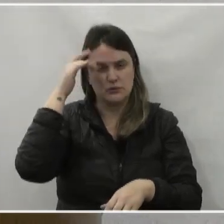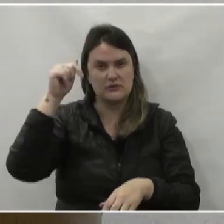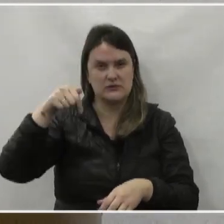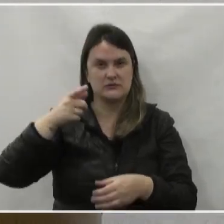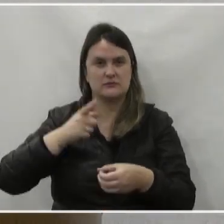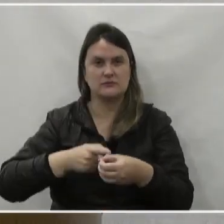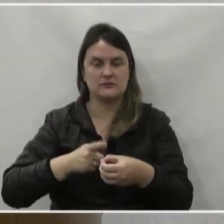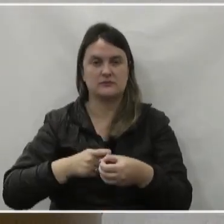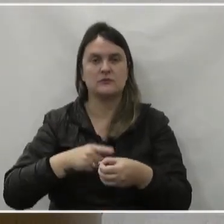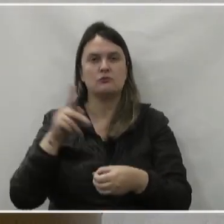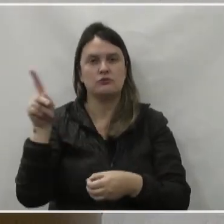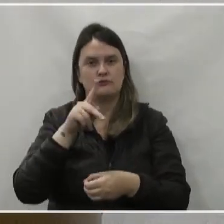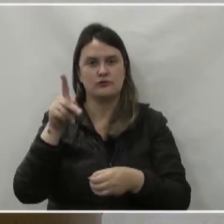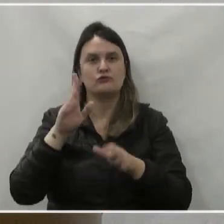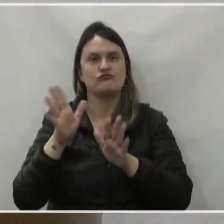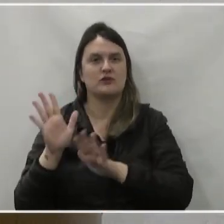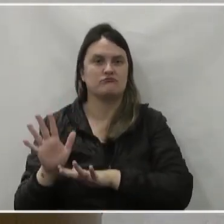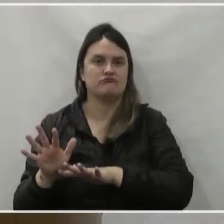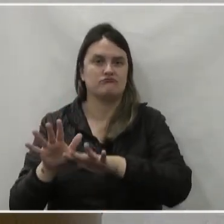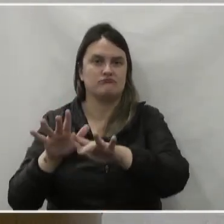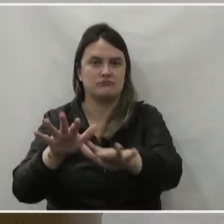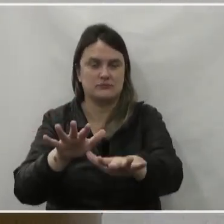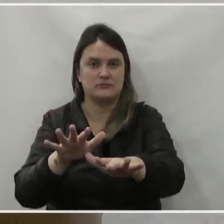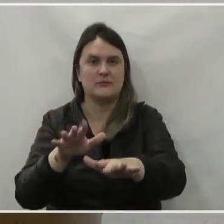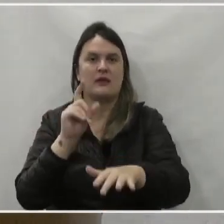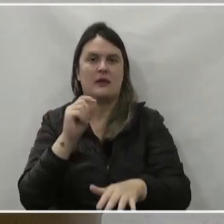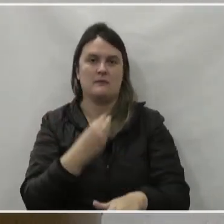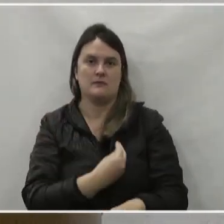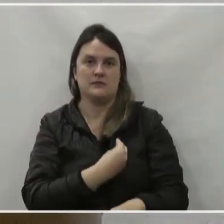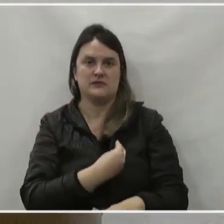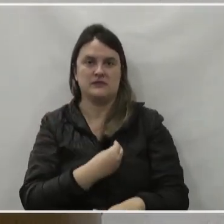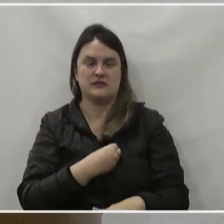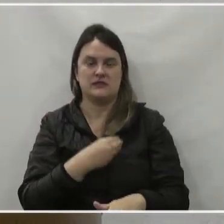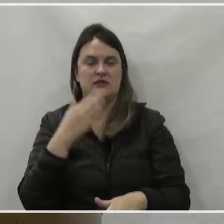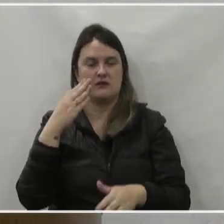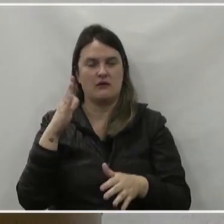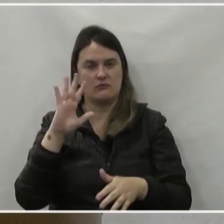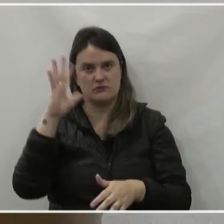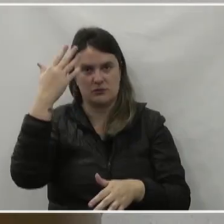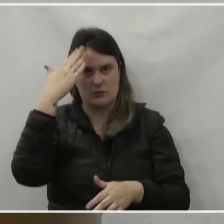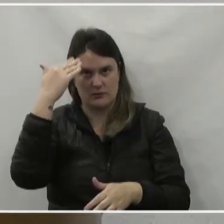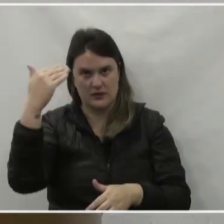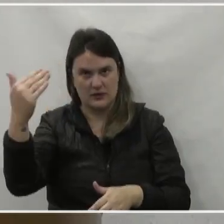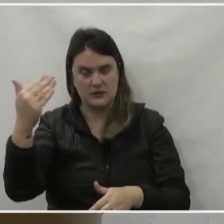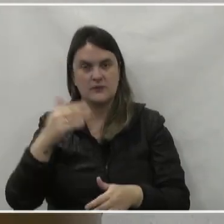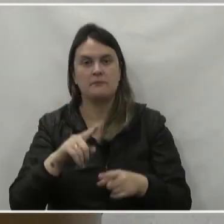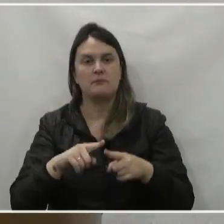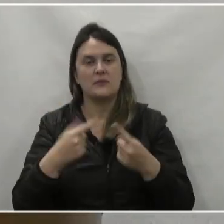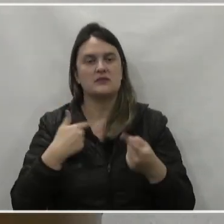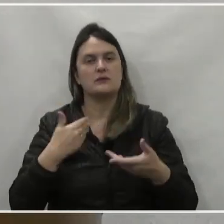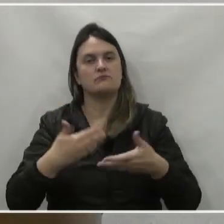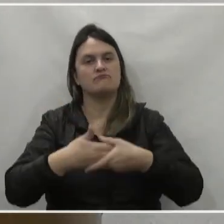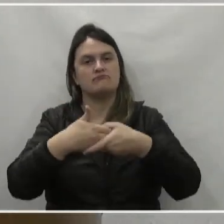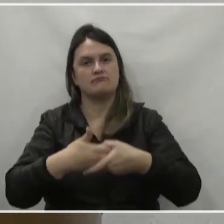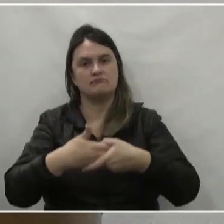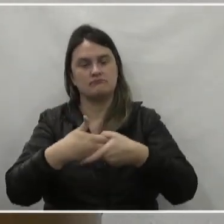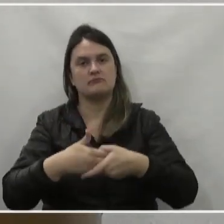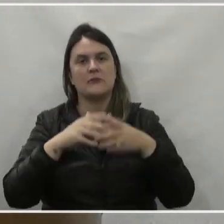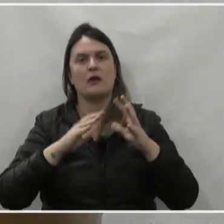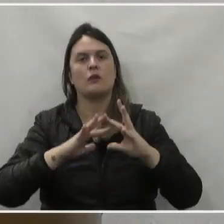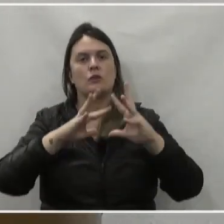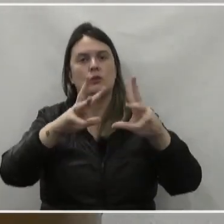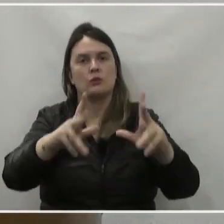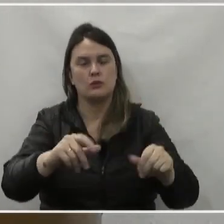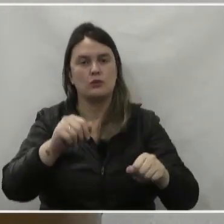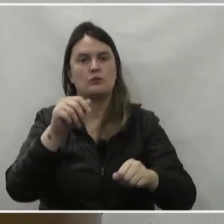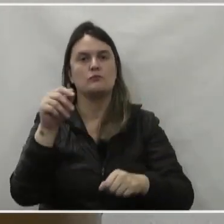Os professores já se retiraram do plenário, as que estavam aqui e foram homenageadas, mas cumprimento a